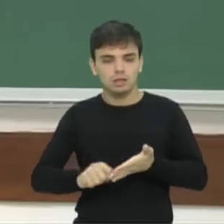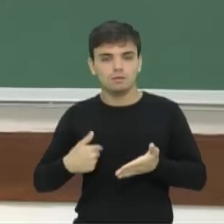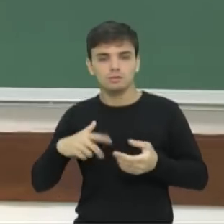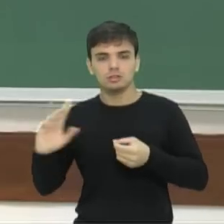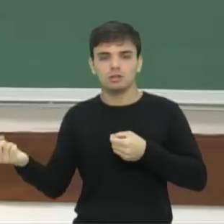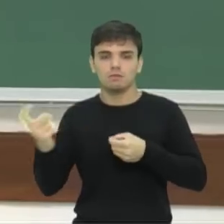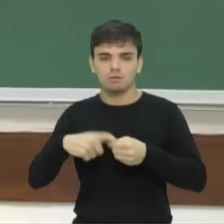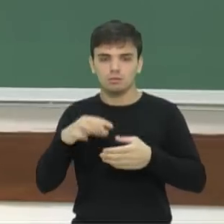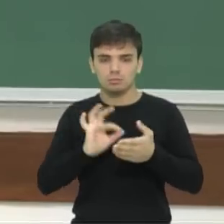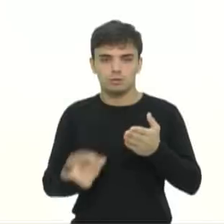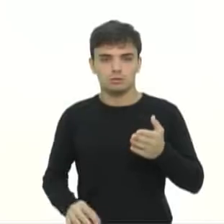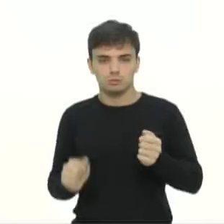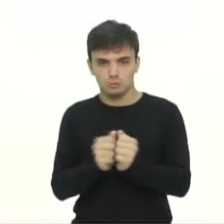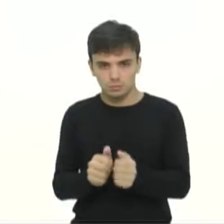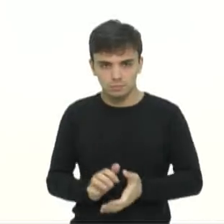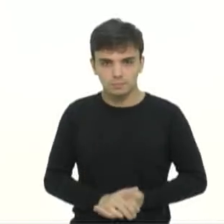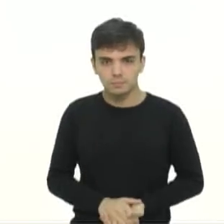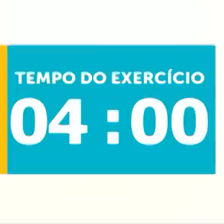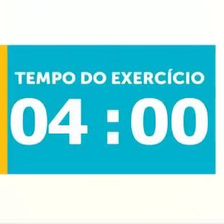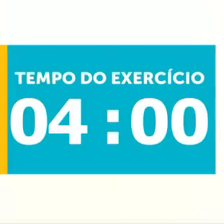já voltamos com a correção.